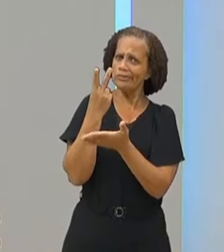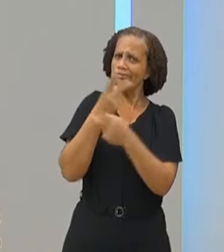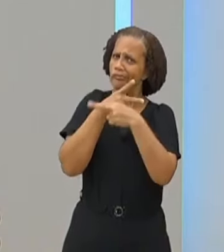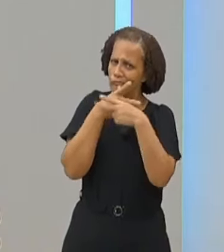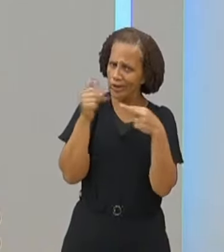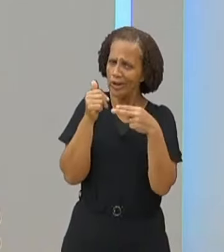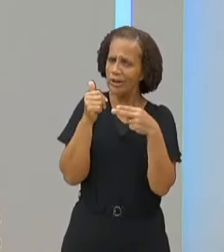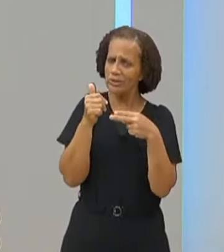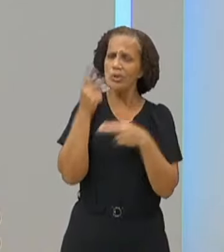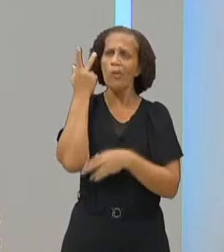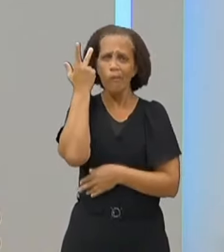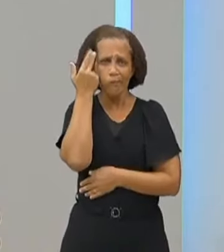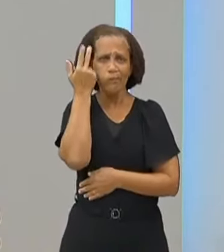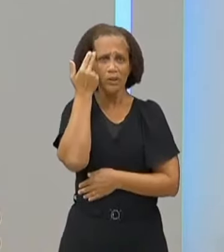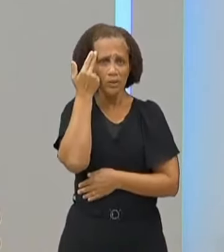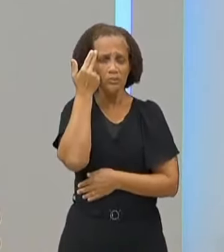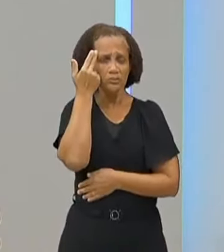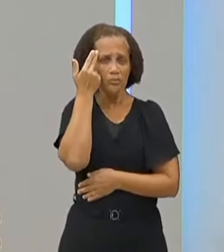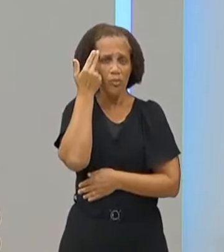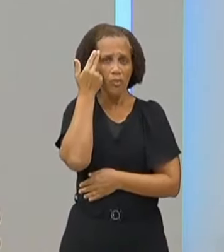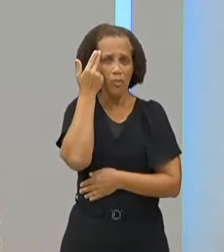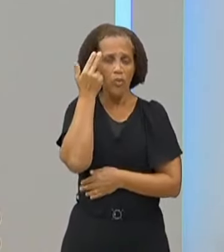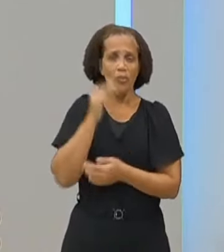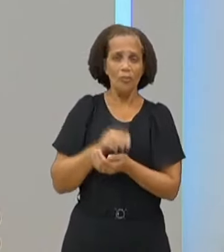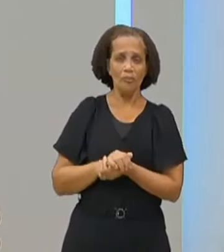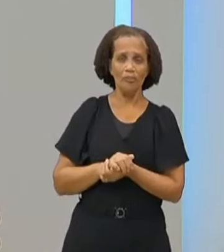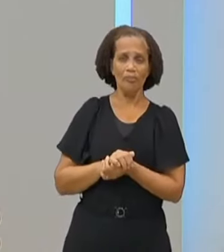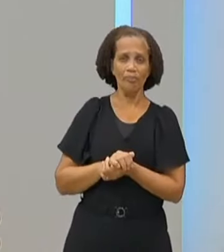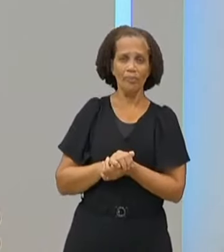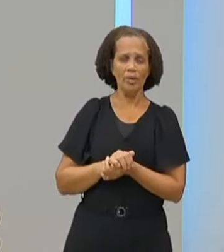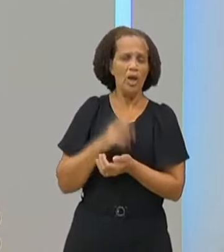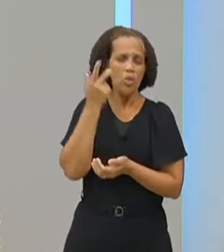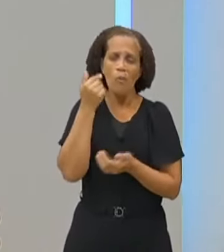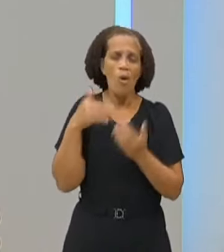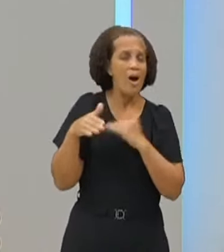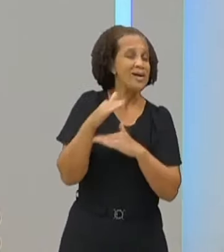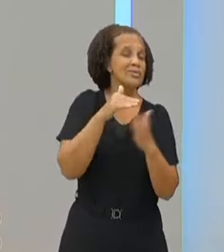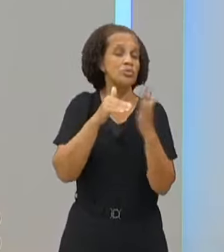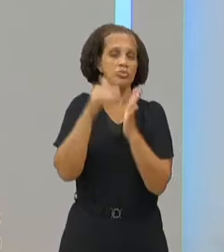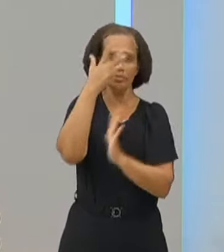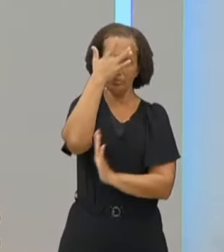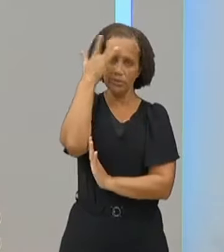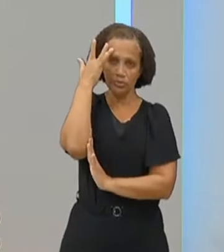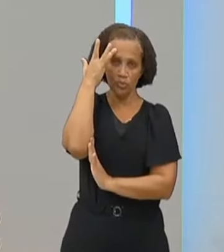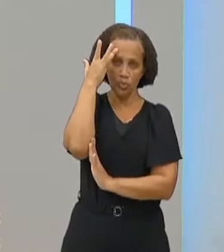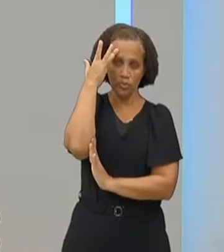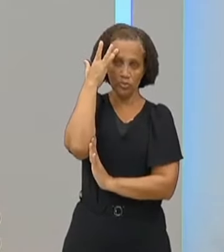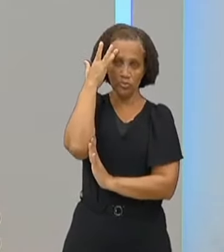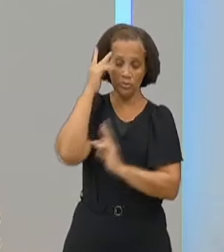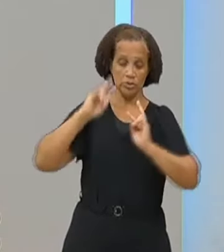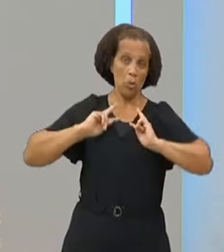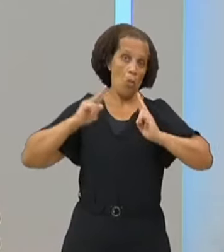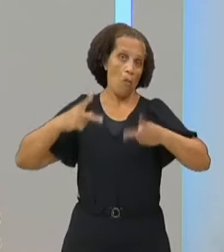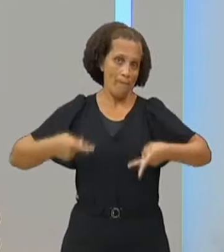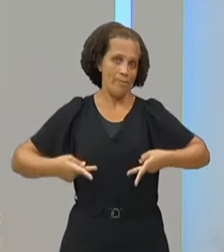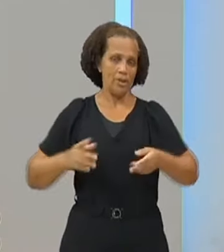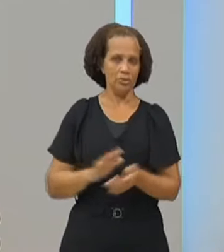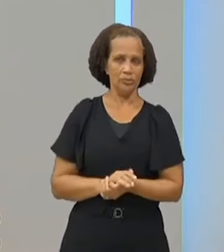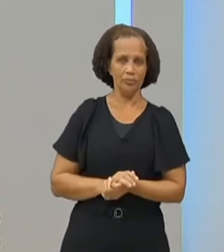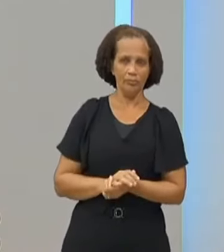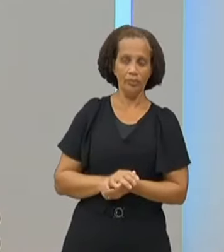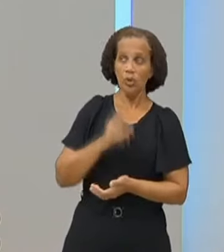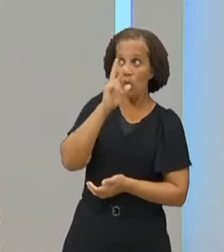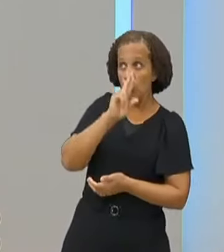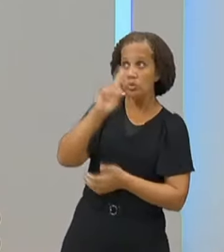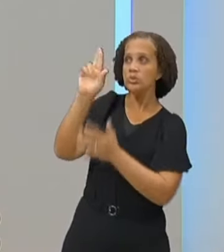são normais, que é algo normal a todo o ser humano. O Senhor Jesus não